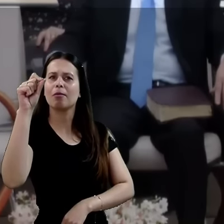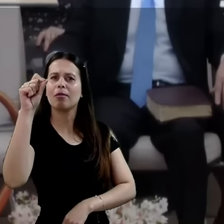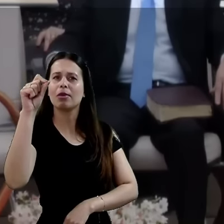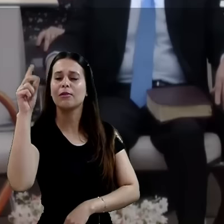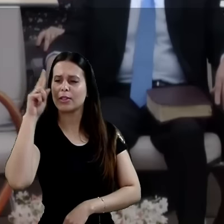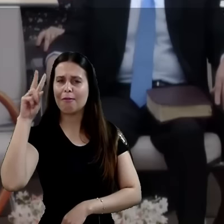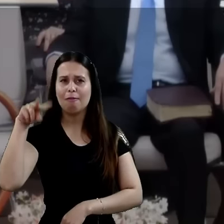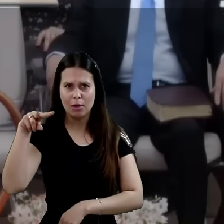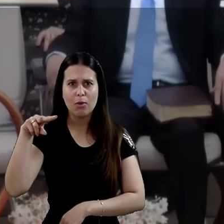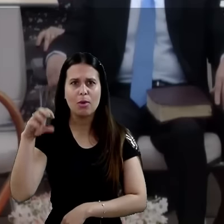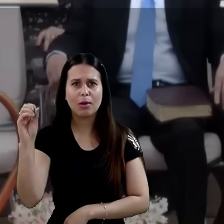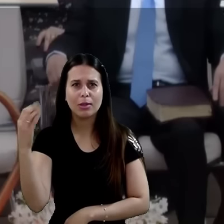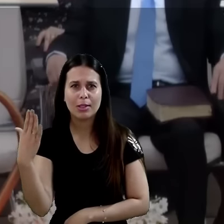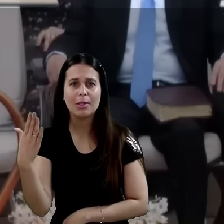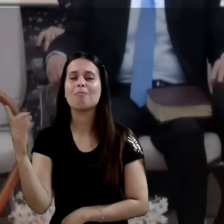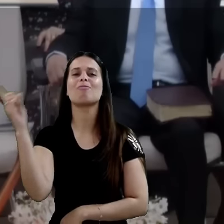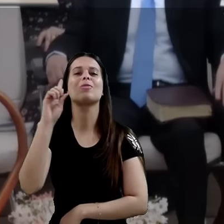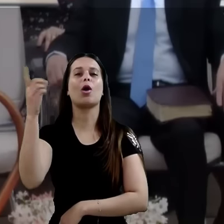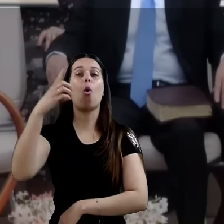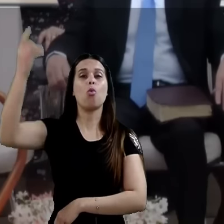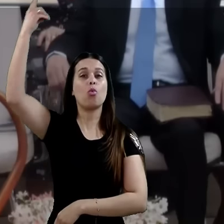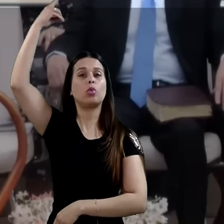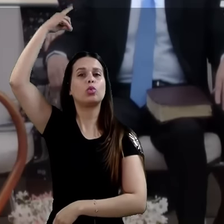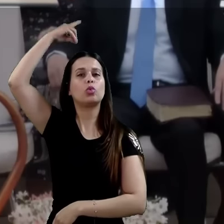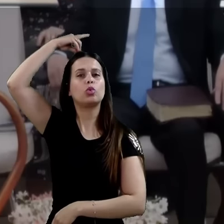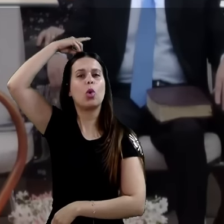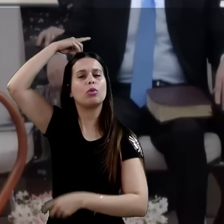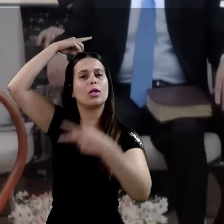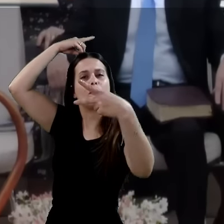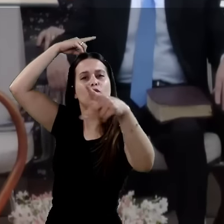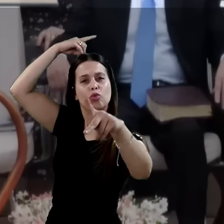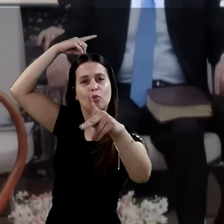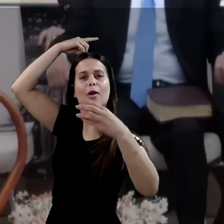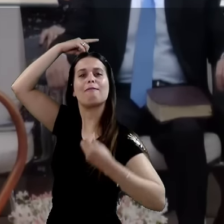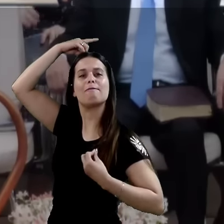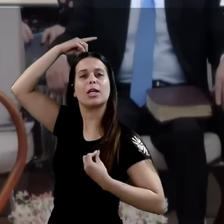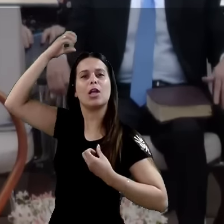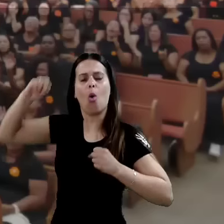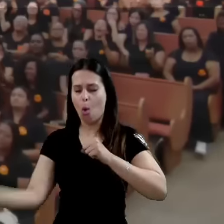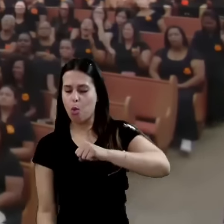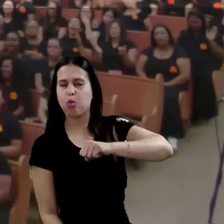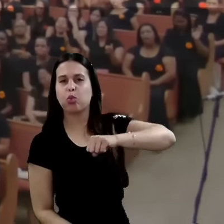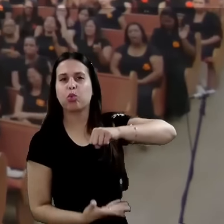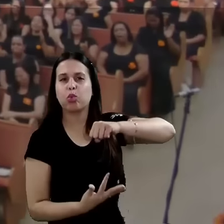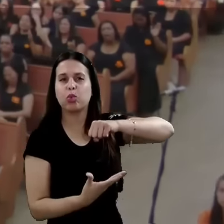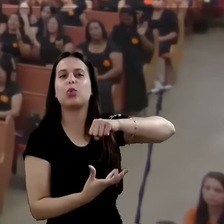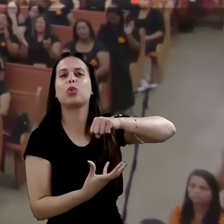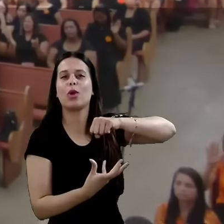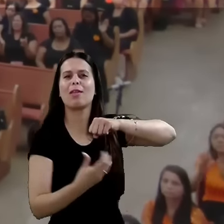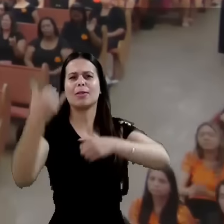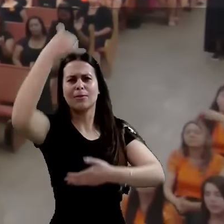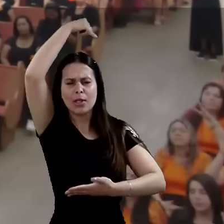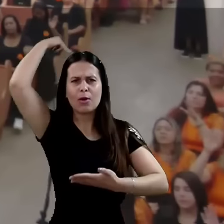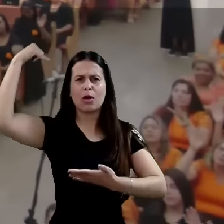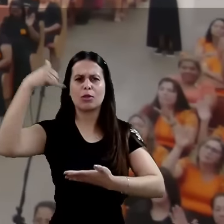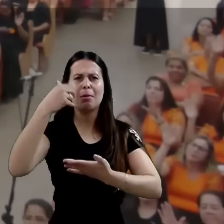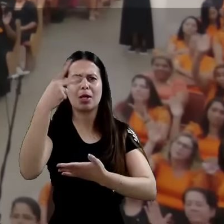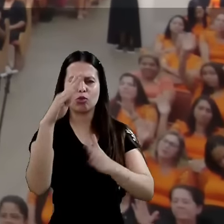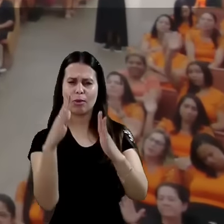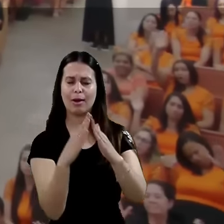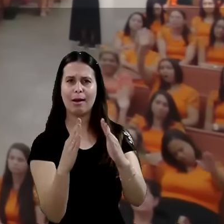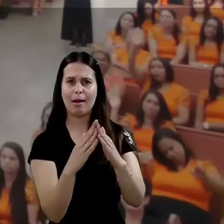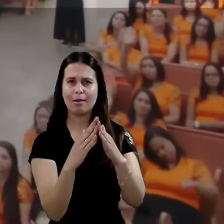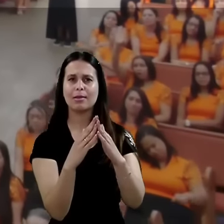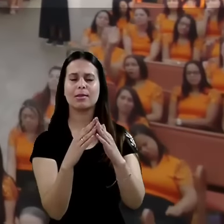não o legado tá na tua mão Acende essa Candeia hoje e leva essa unção para dentro da